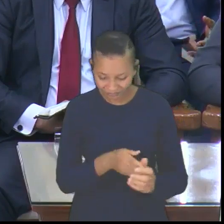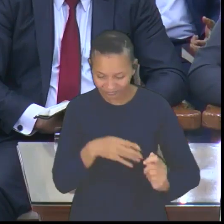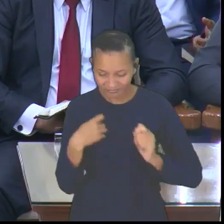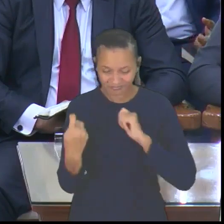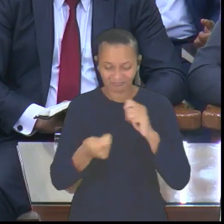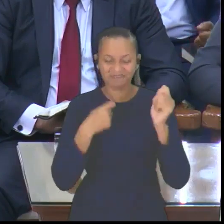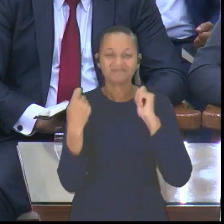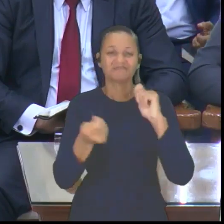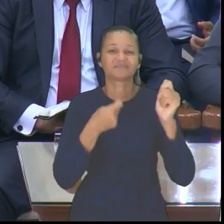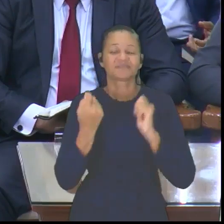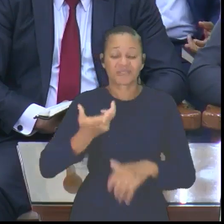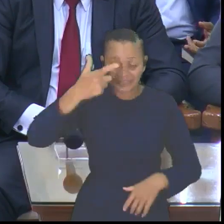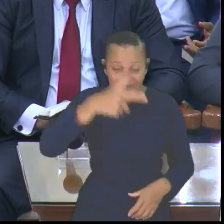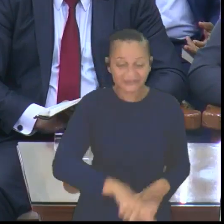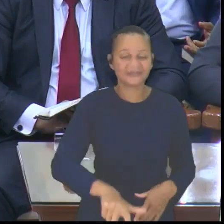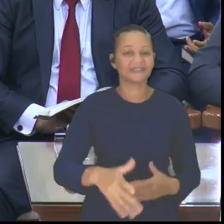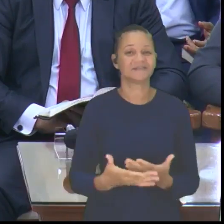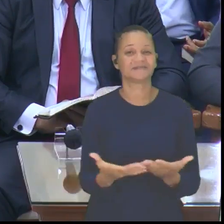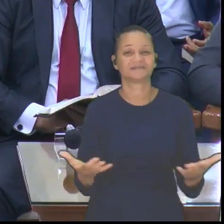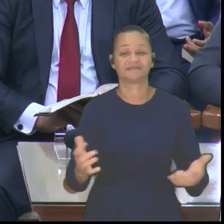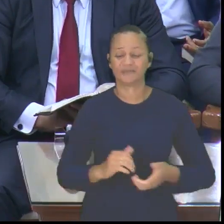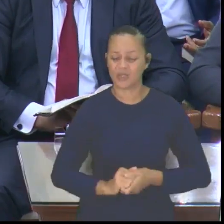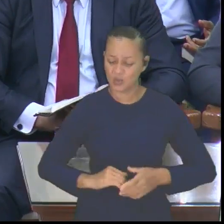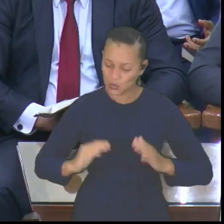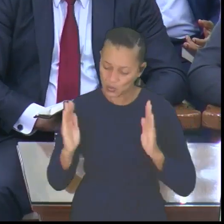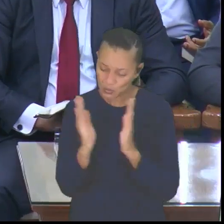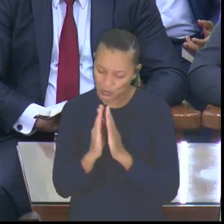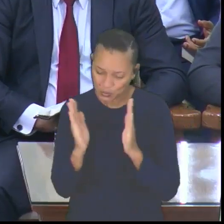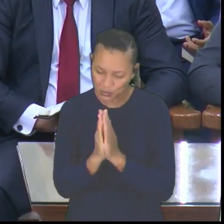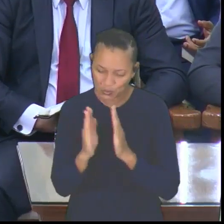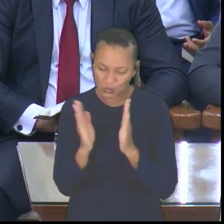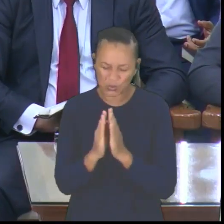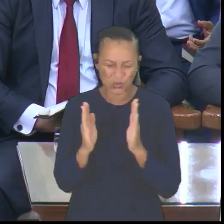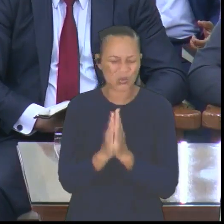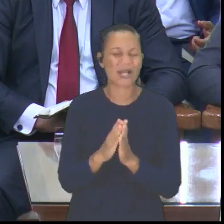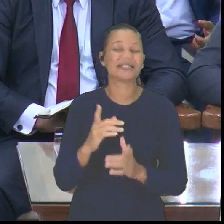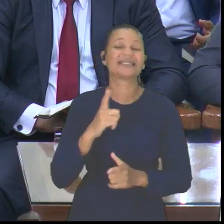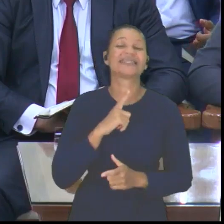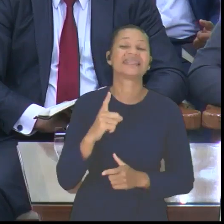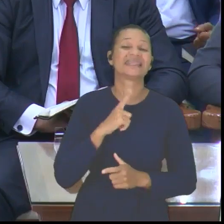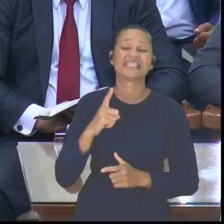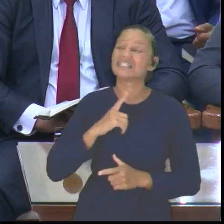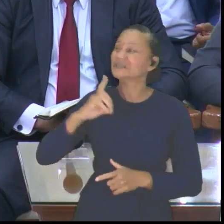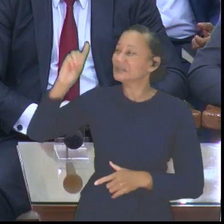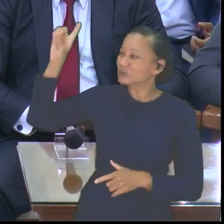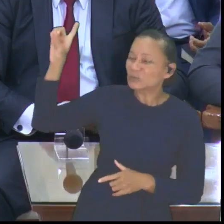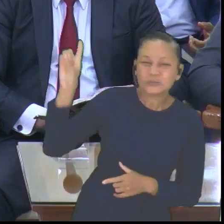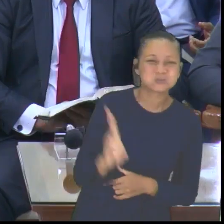Aleluia. Eu vou repetir outra vez. A oração provocou uma intervenção